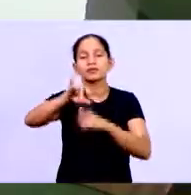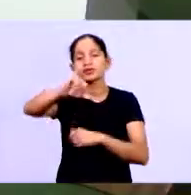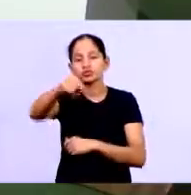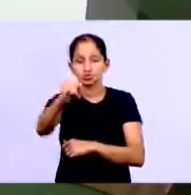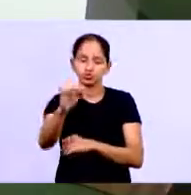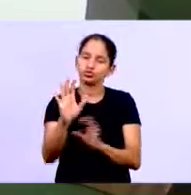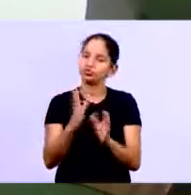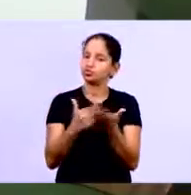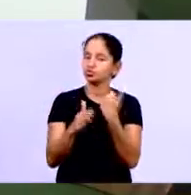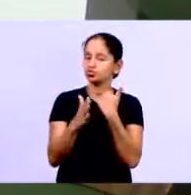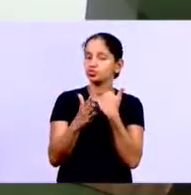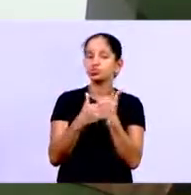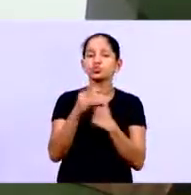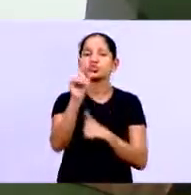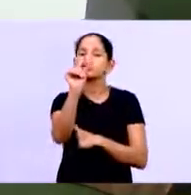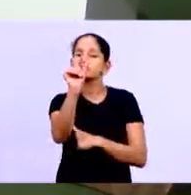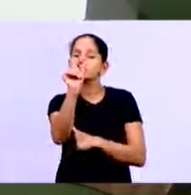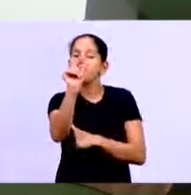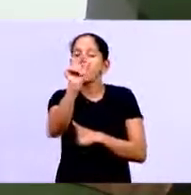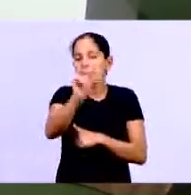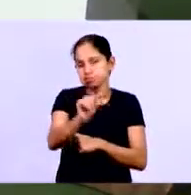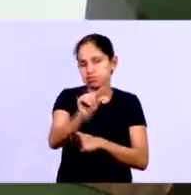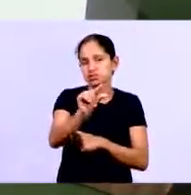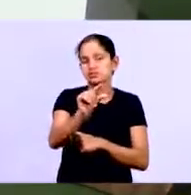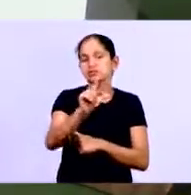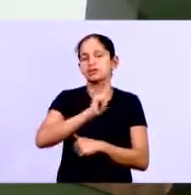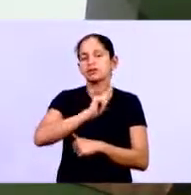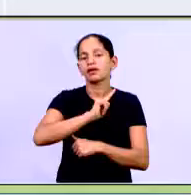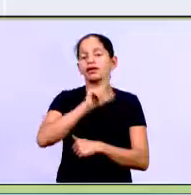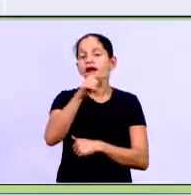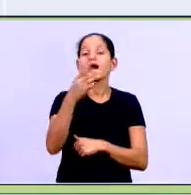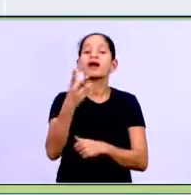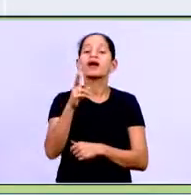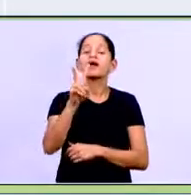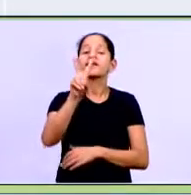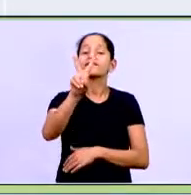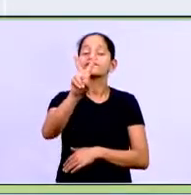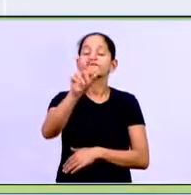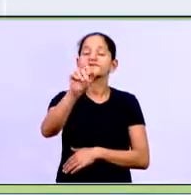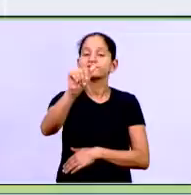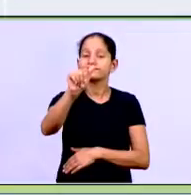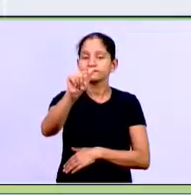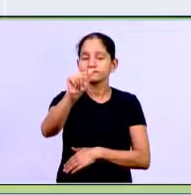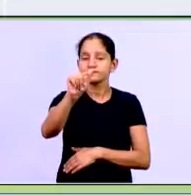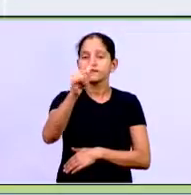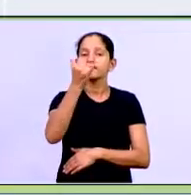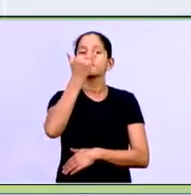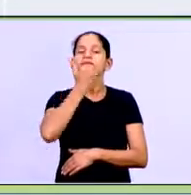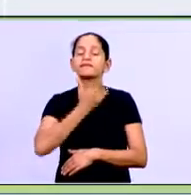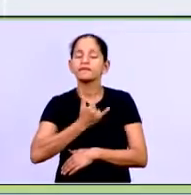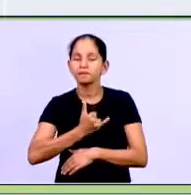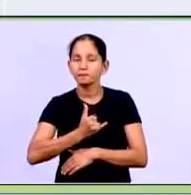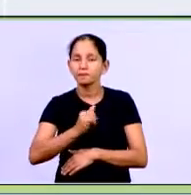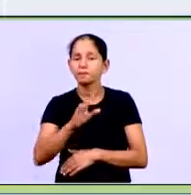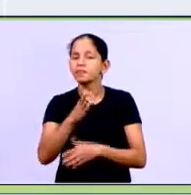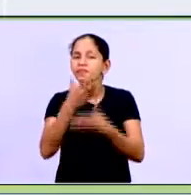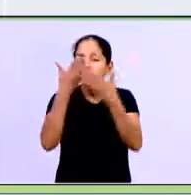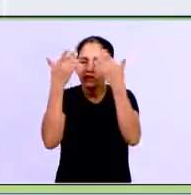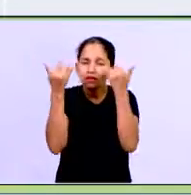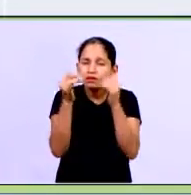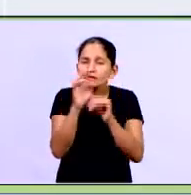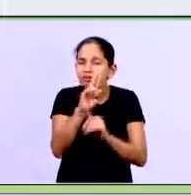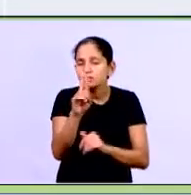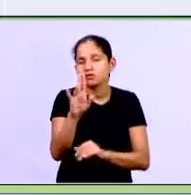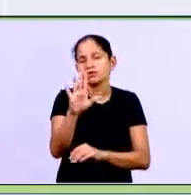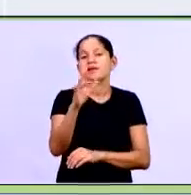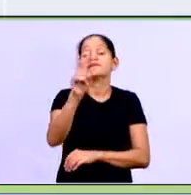meses. Por isso que a parcela vai ser bem menor. Só para a Valéria? Desculpa, Eu também sou, meu Deus.